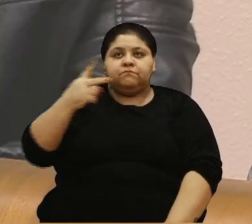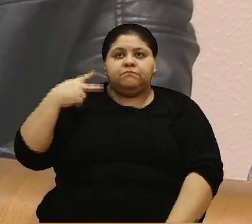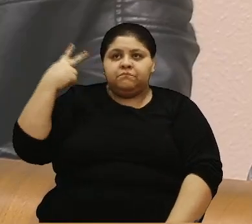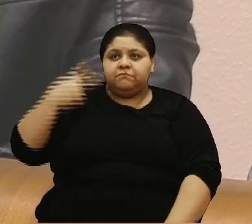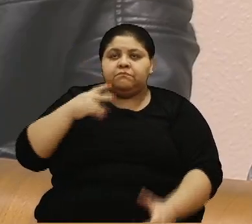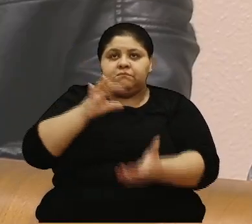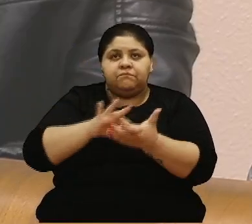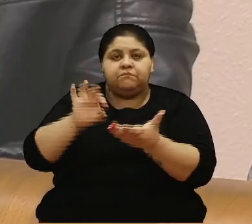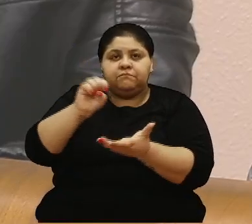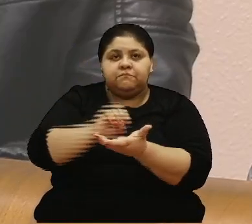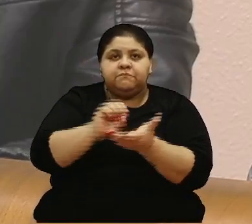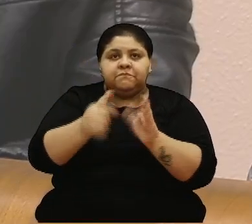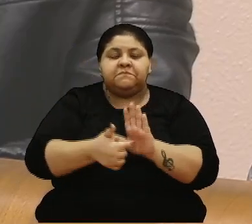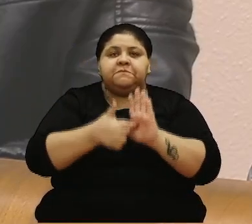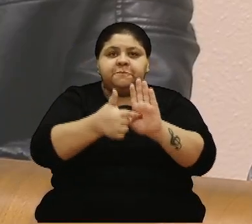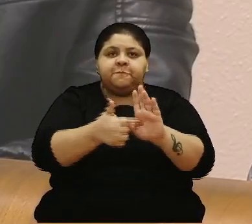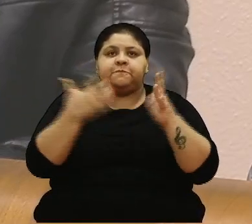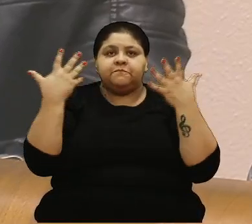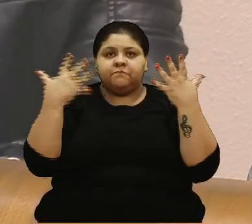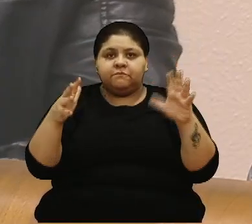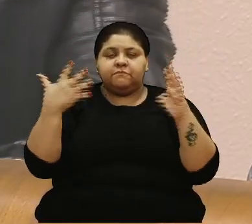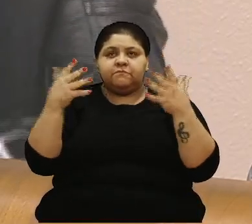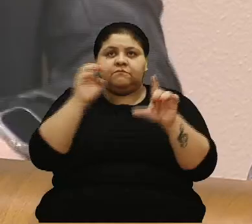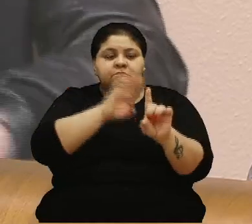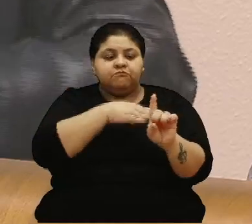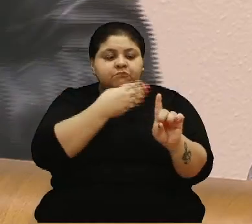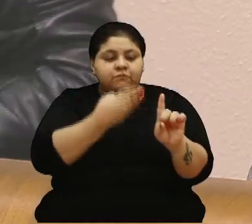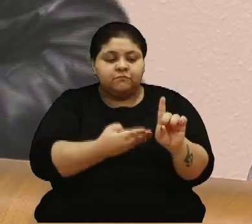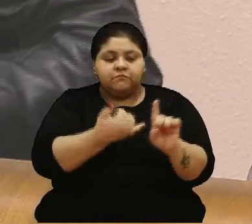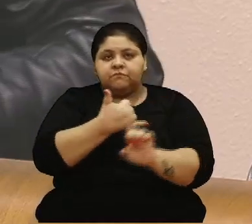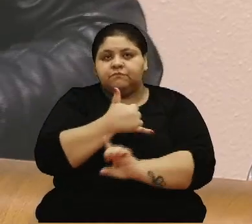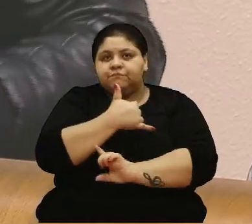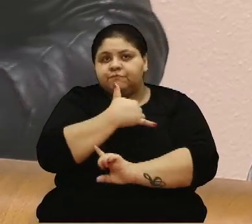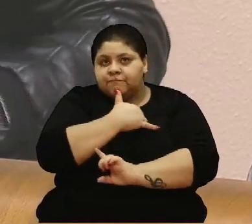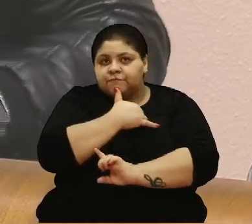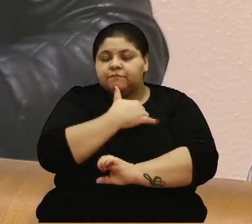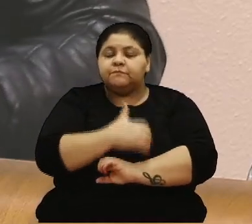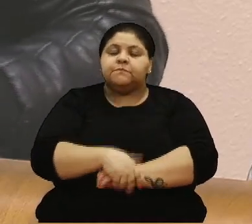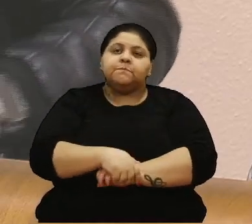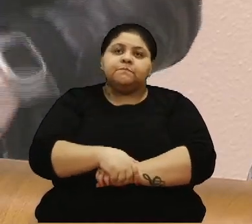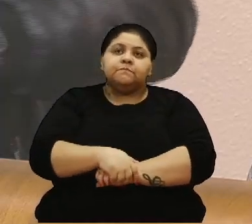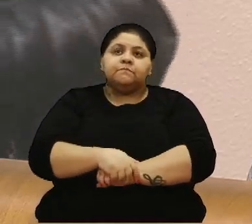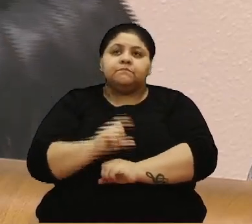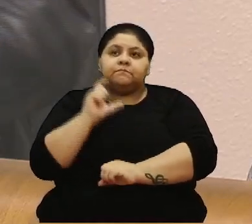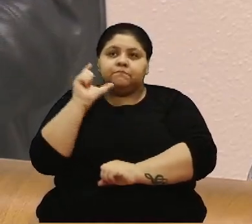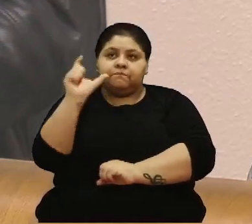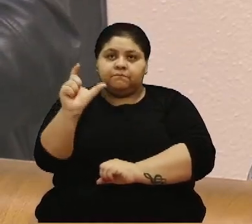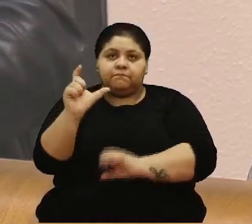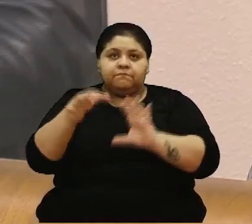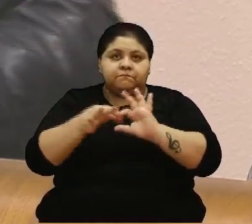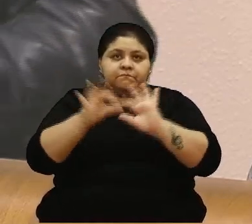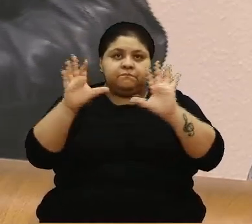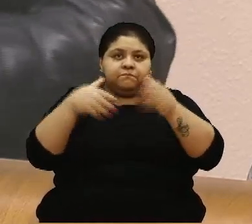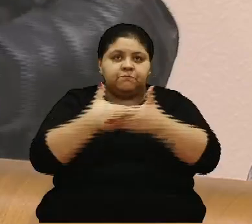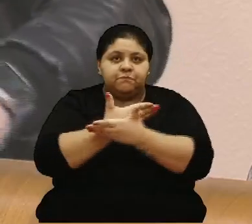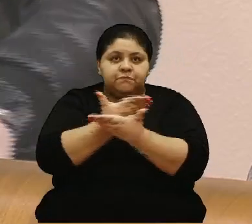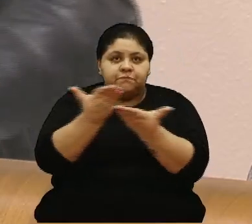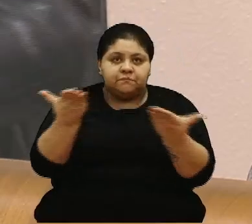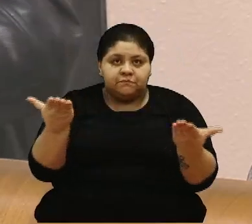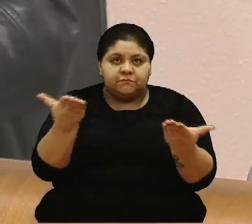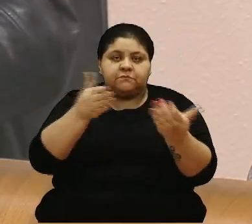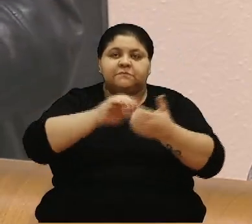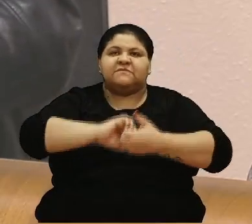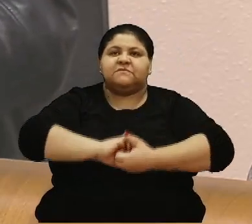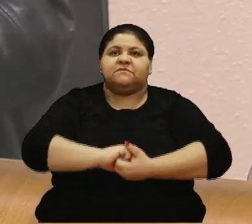por vereador inscrito para apresentação de votos de pesar, de louvor ou de congratulações. A palavra está à disposição das